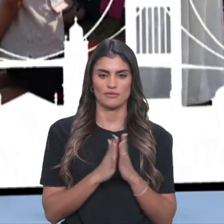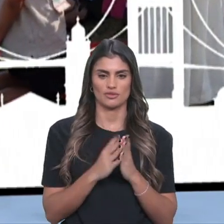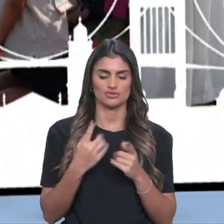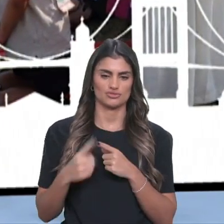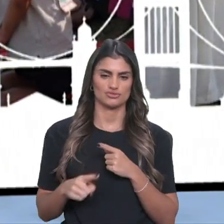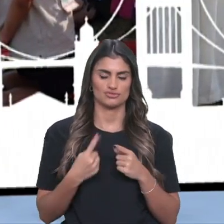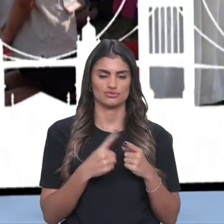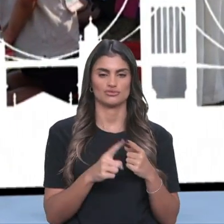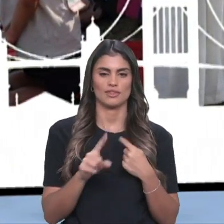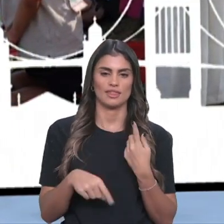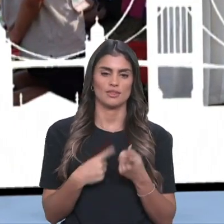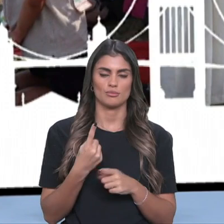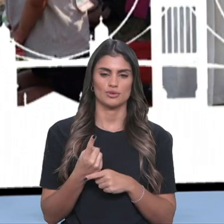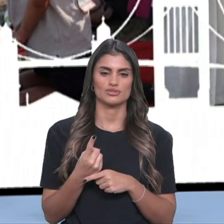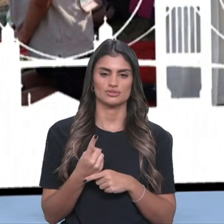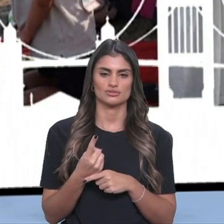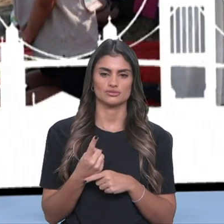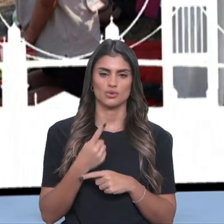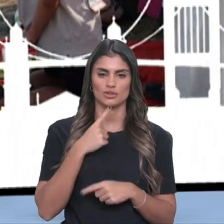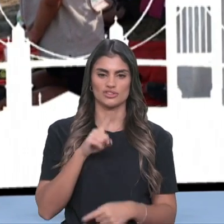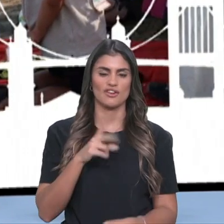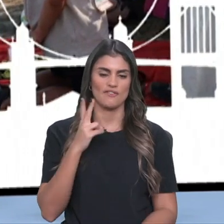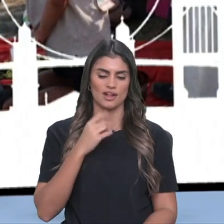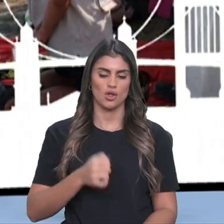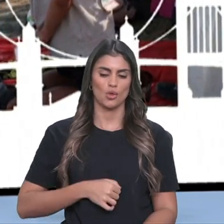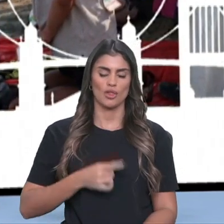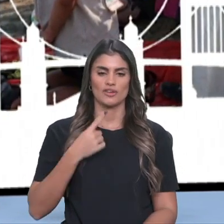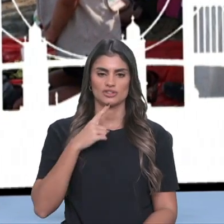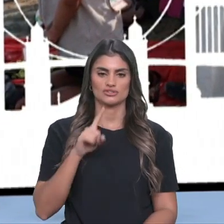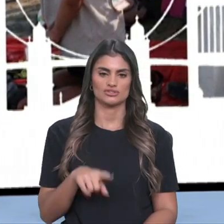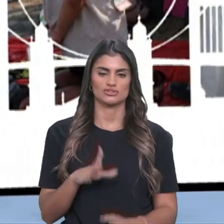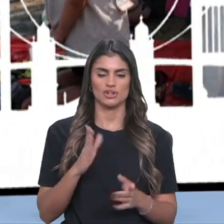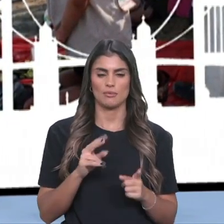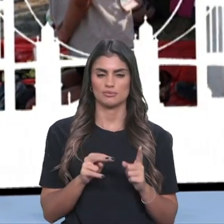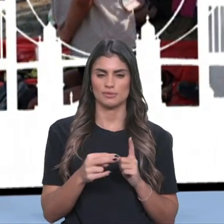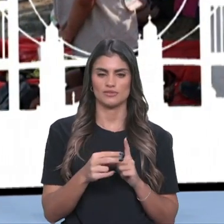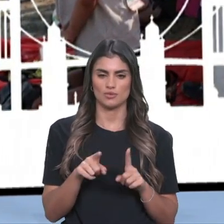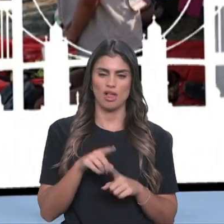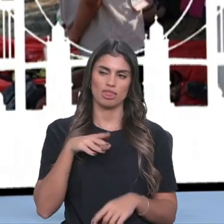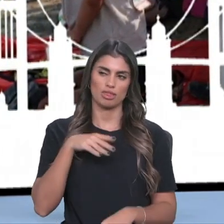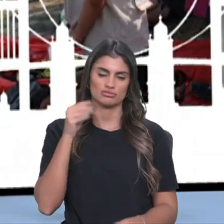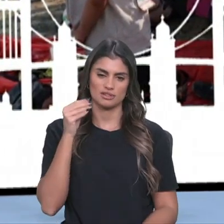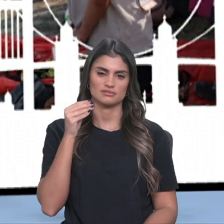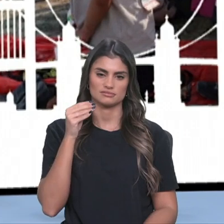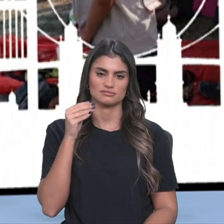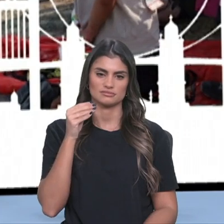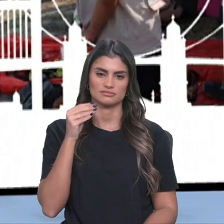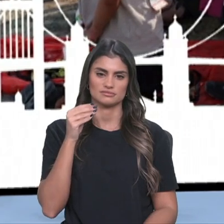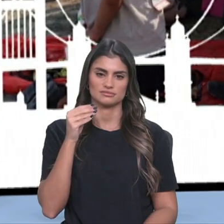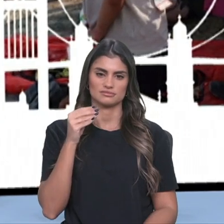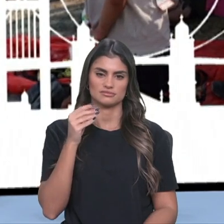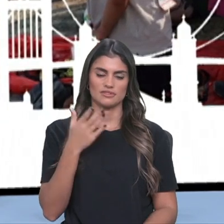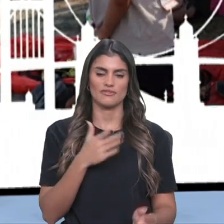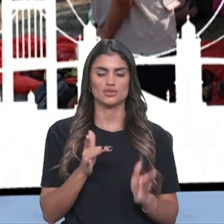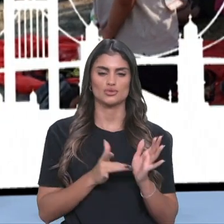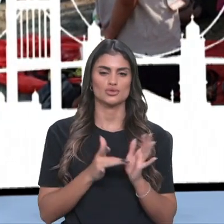alternativas, e depois um retorno à fé católica, mas já de uma perspectiva mais adulta, digamos, que eu chamo a fase dos Jesus de Nazaré. E o